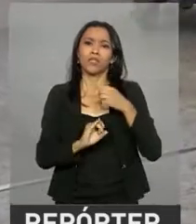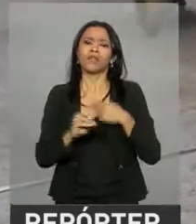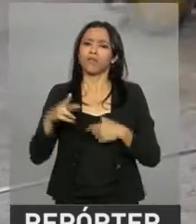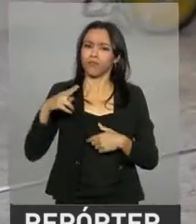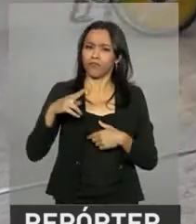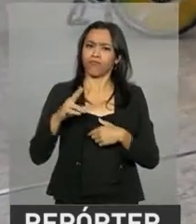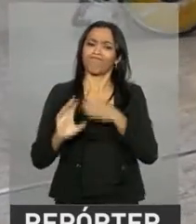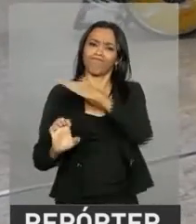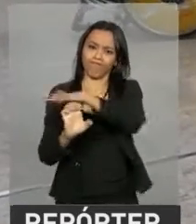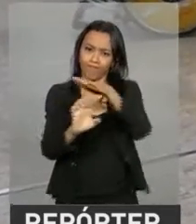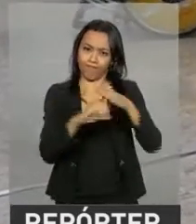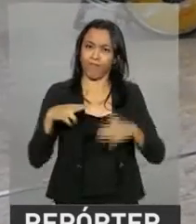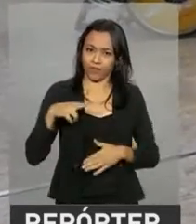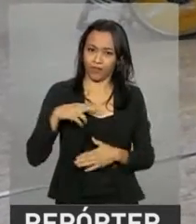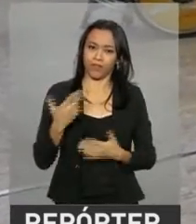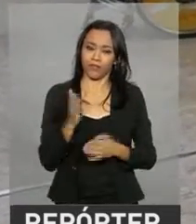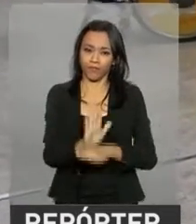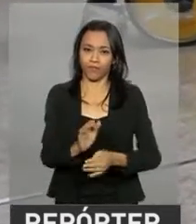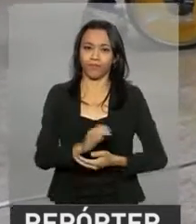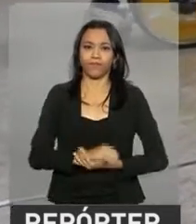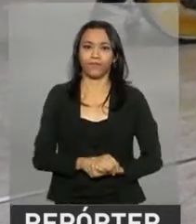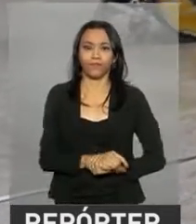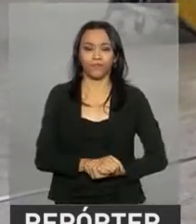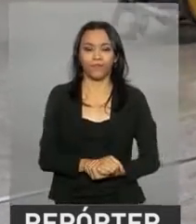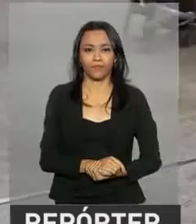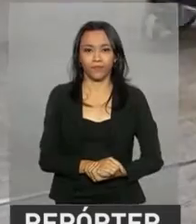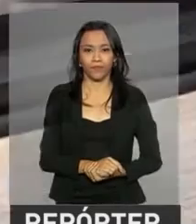privadas também têm feito.